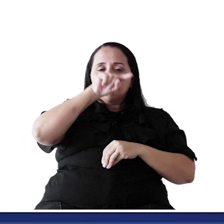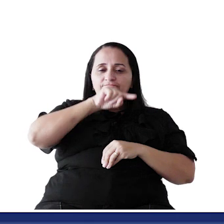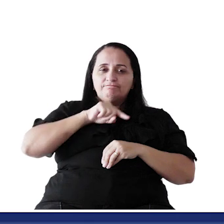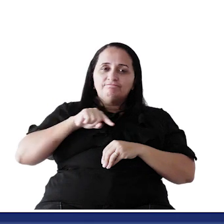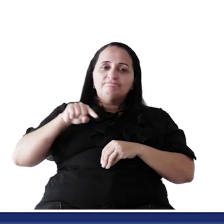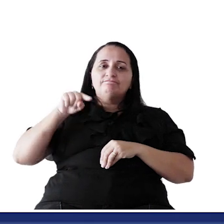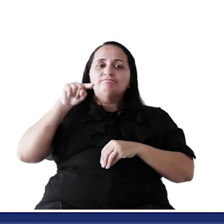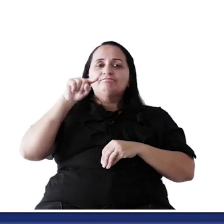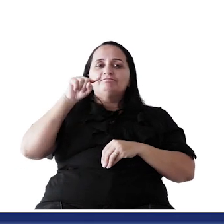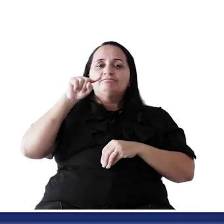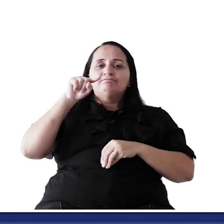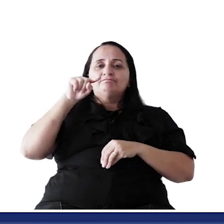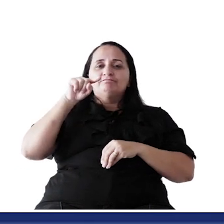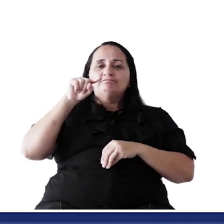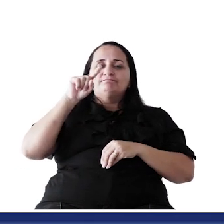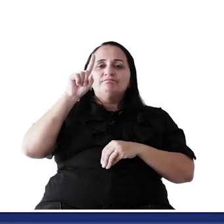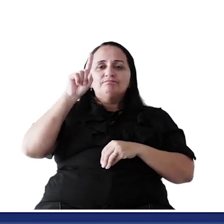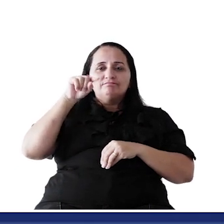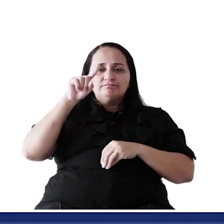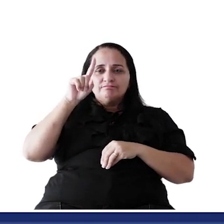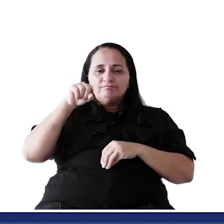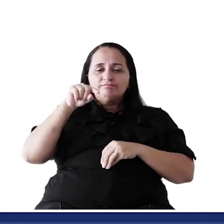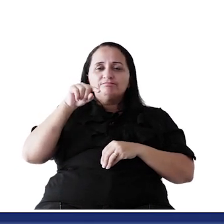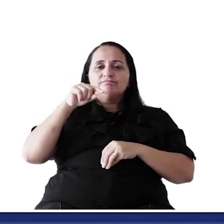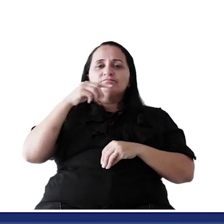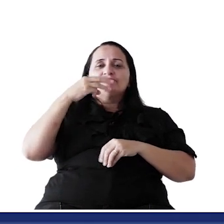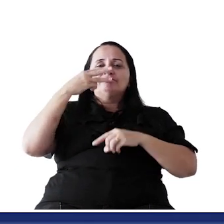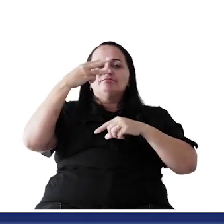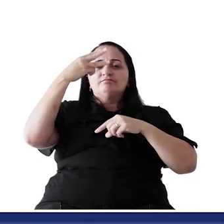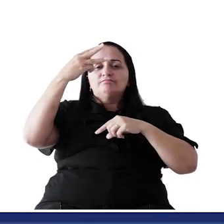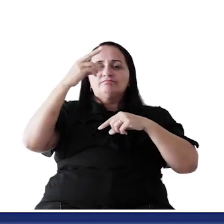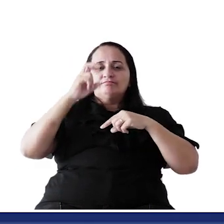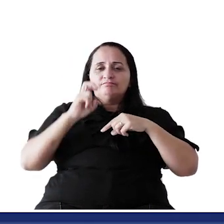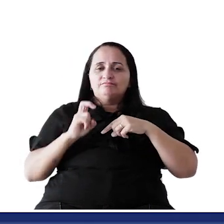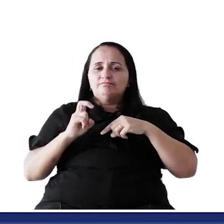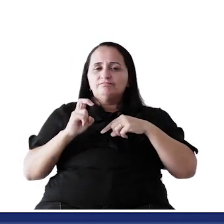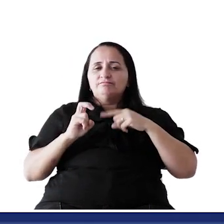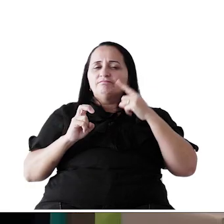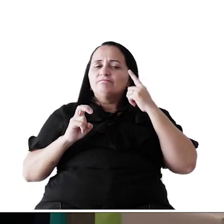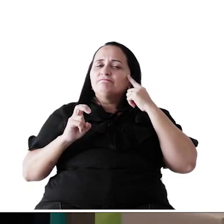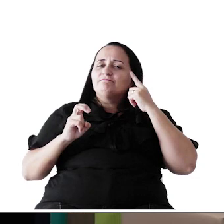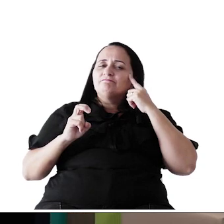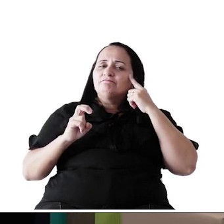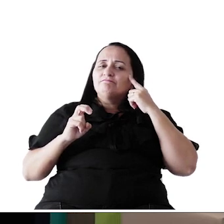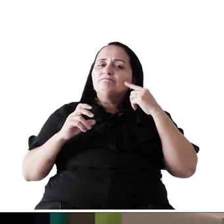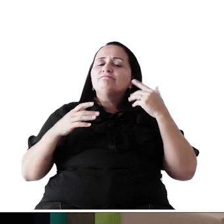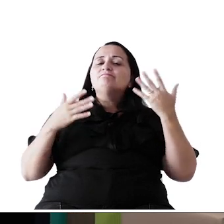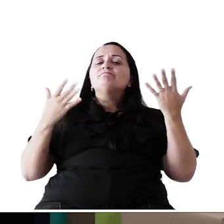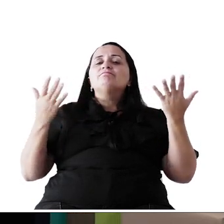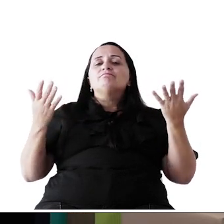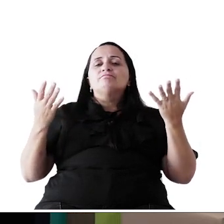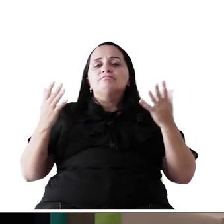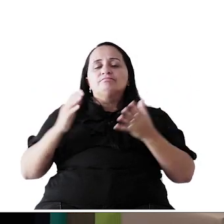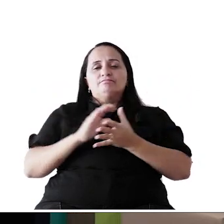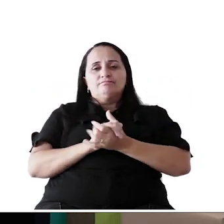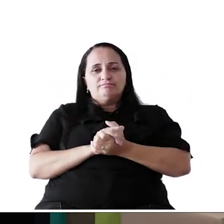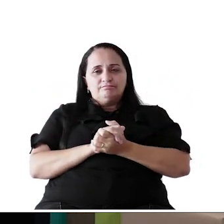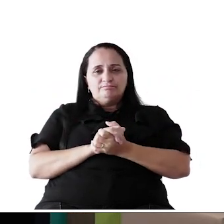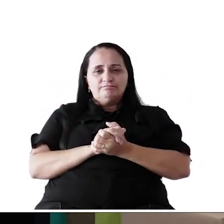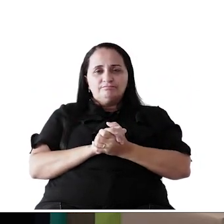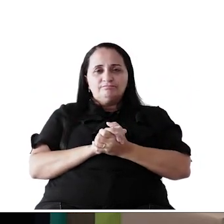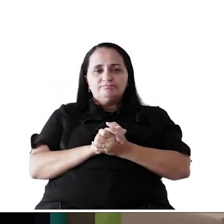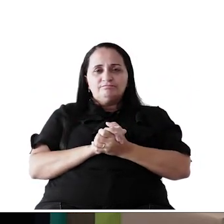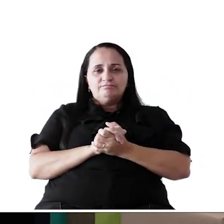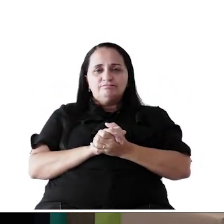escura, que equivale aos 3/5 tirados do inteiro presta atenção, antes